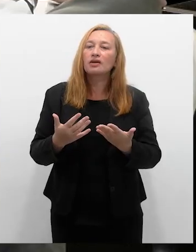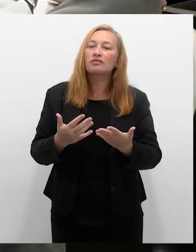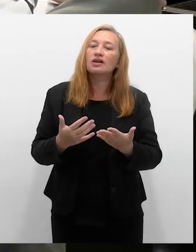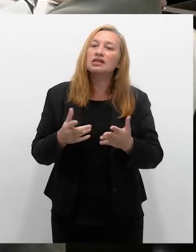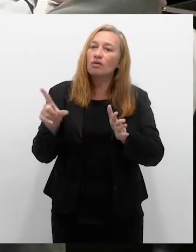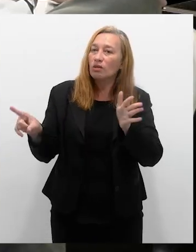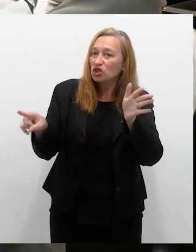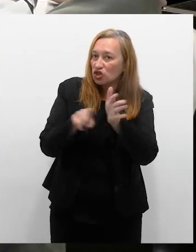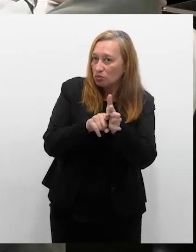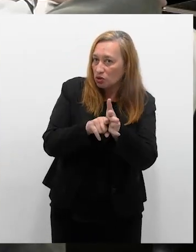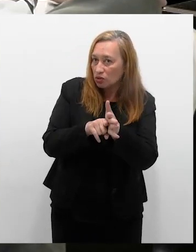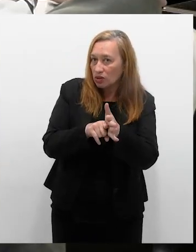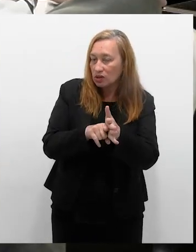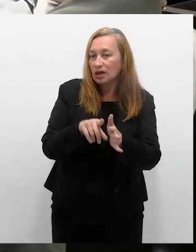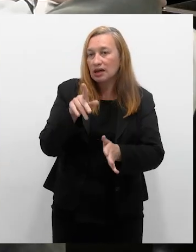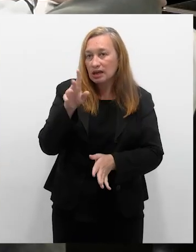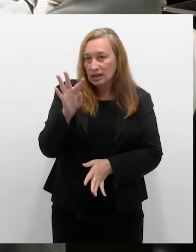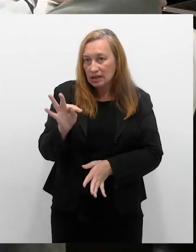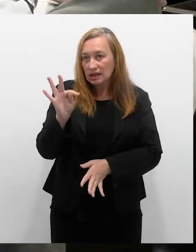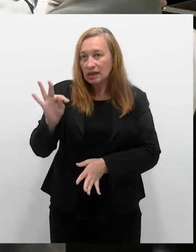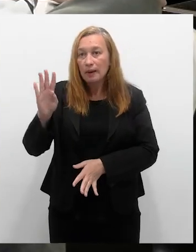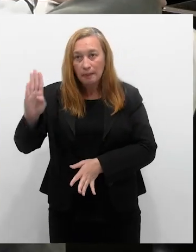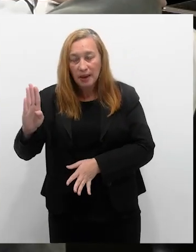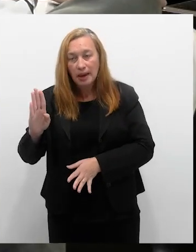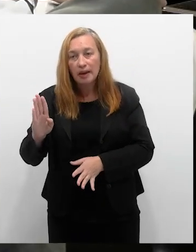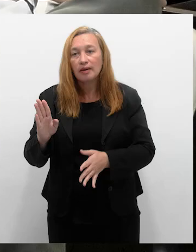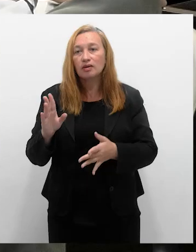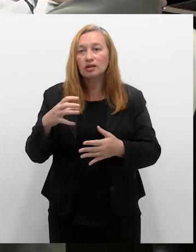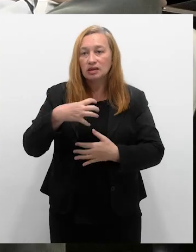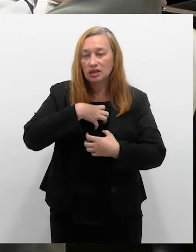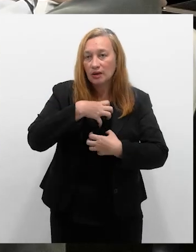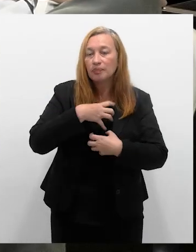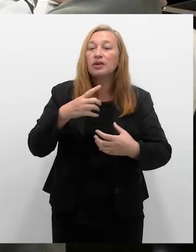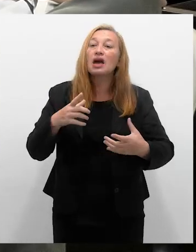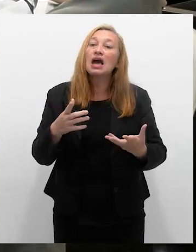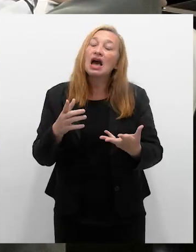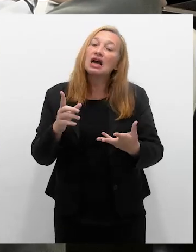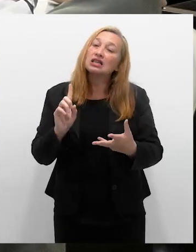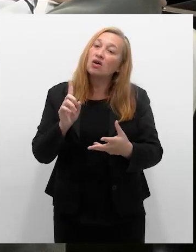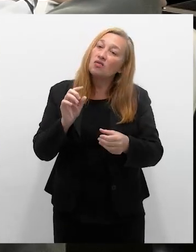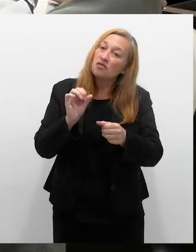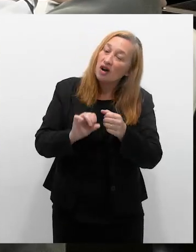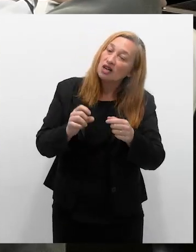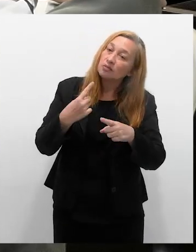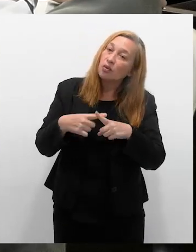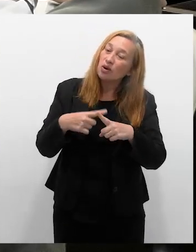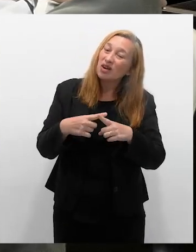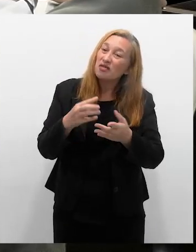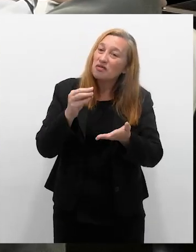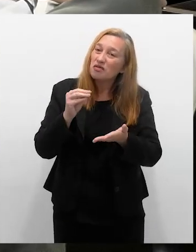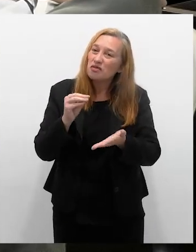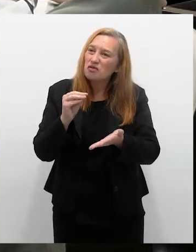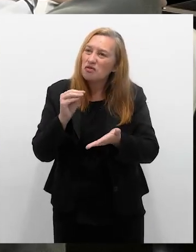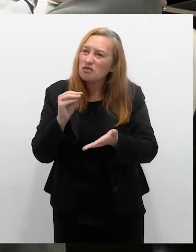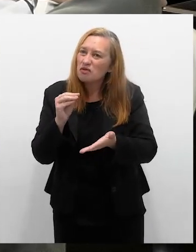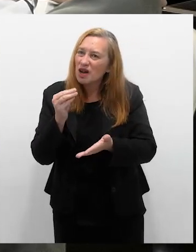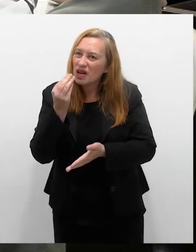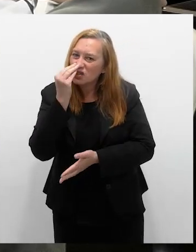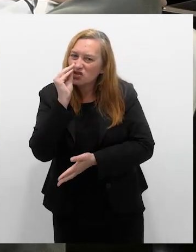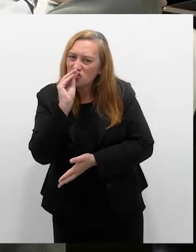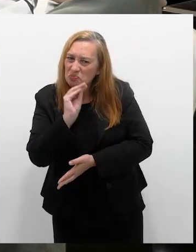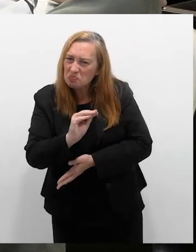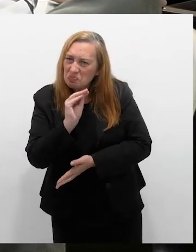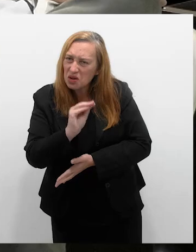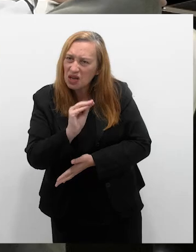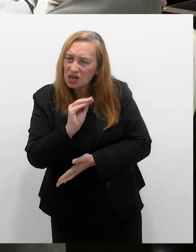para fazer uma diminuição dos sintomas do TPB. E isso muitas vezes não é feito porque existe um certo desprezo